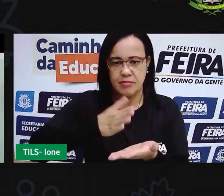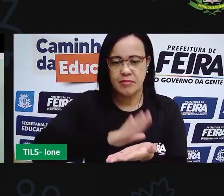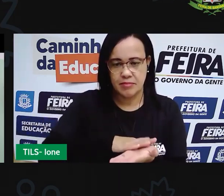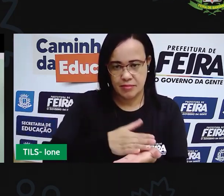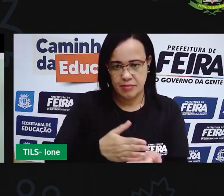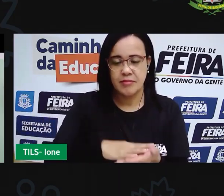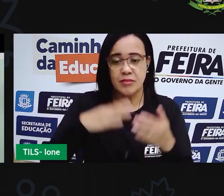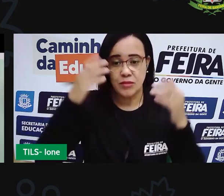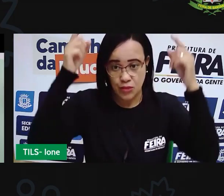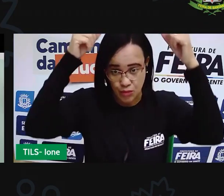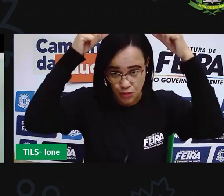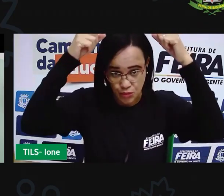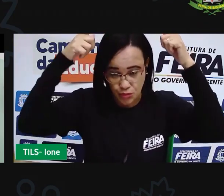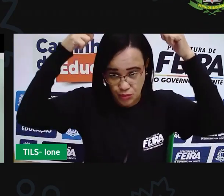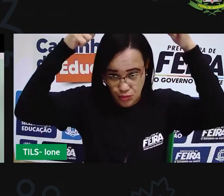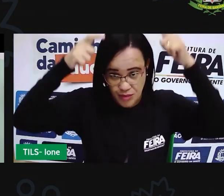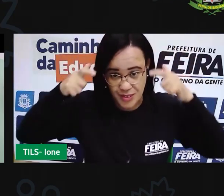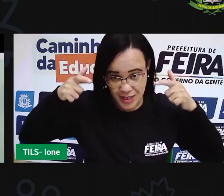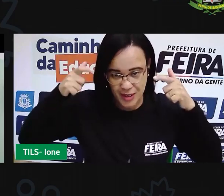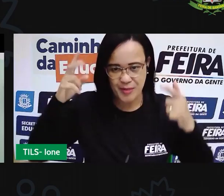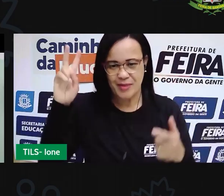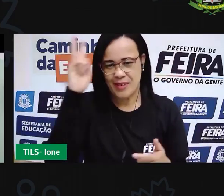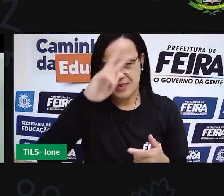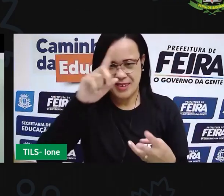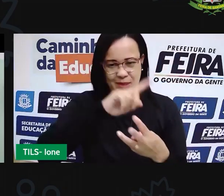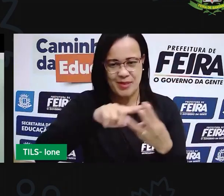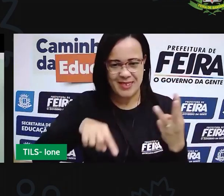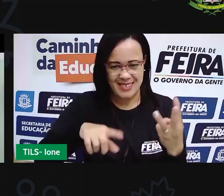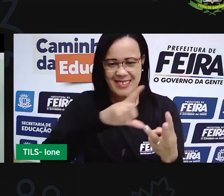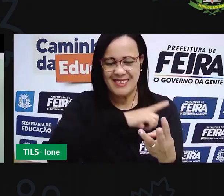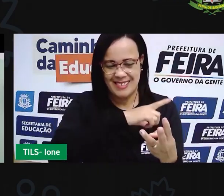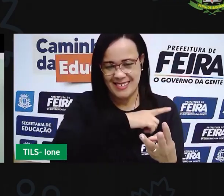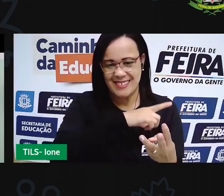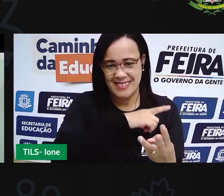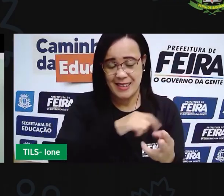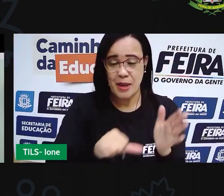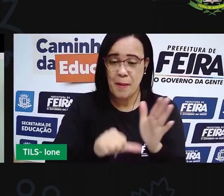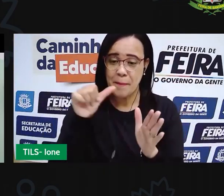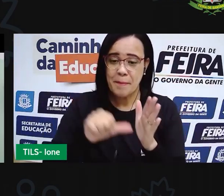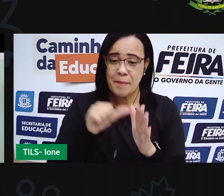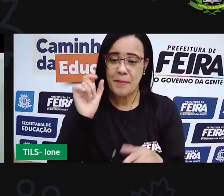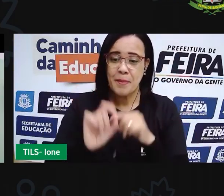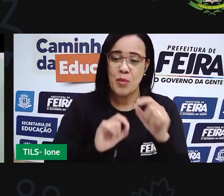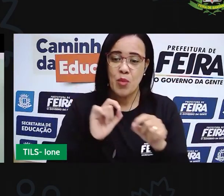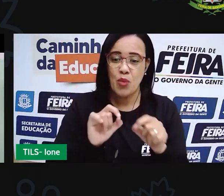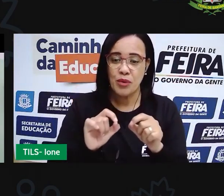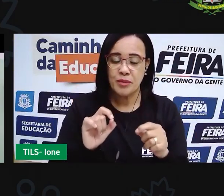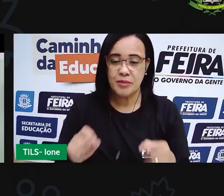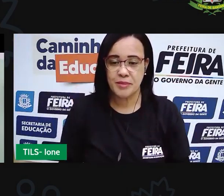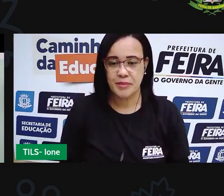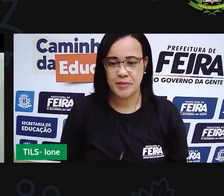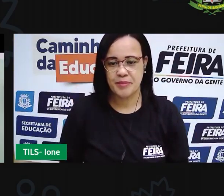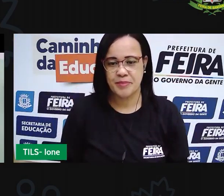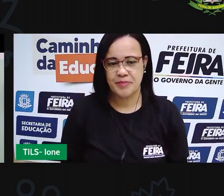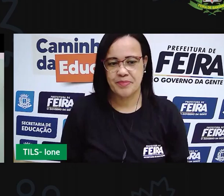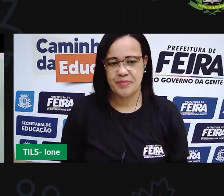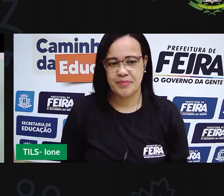ser mais usados. E eu vou dar uma nova utilidade para esse papel. A gente vai confeccionar com ele